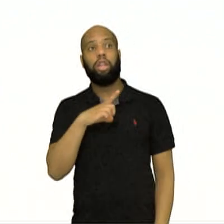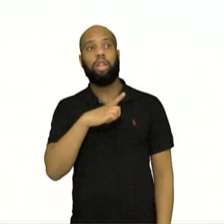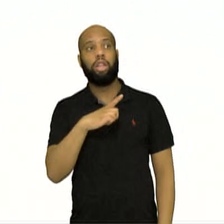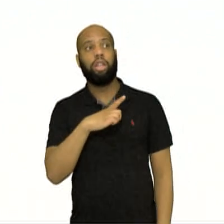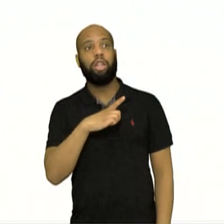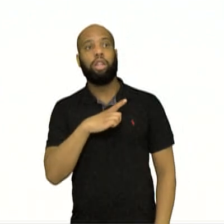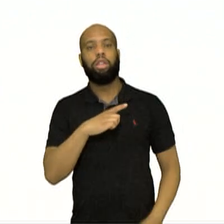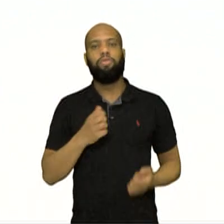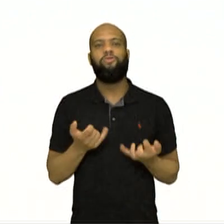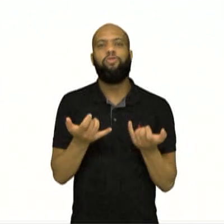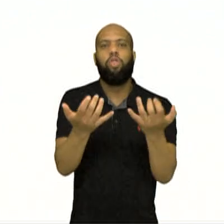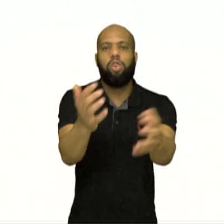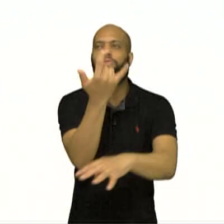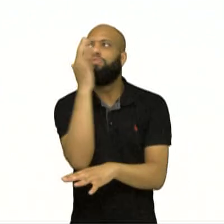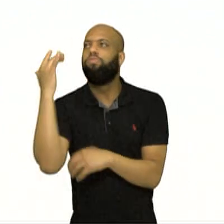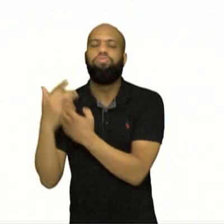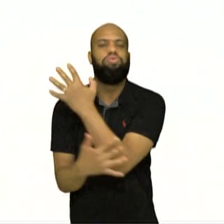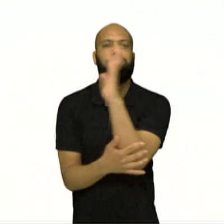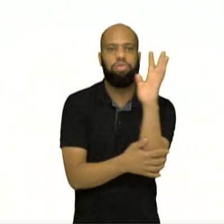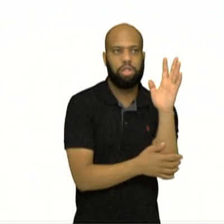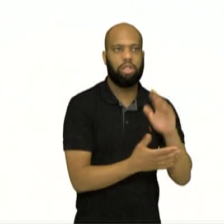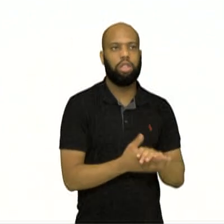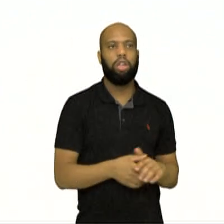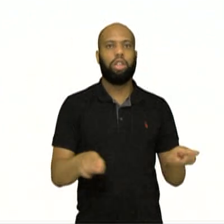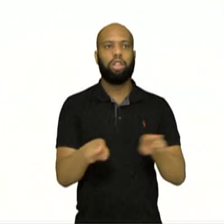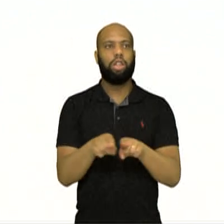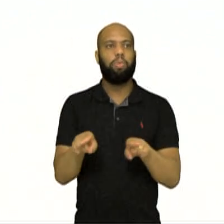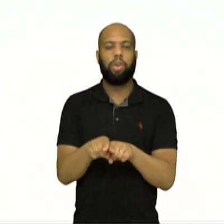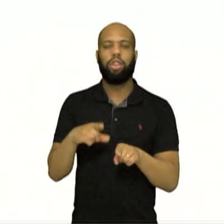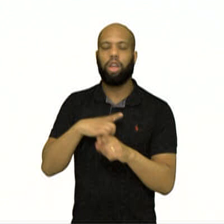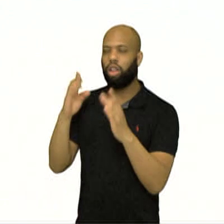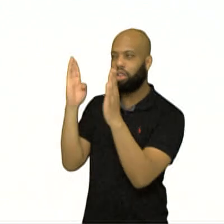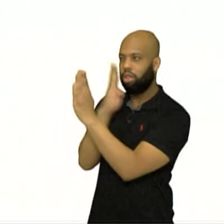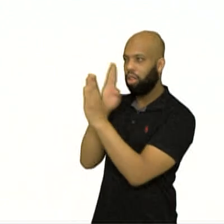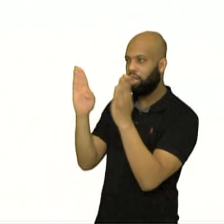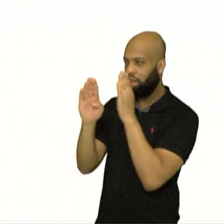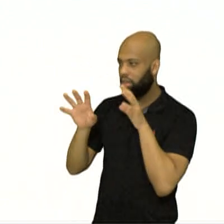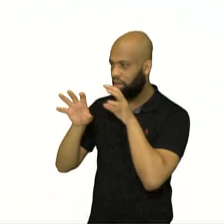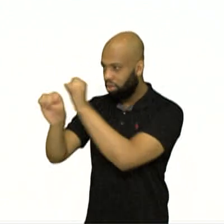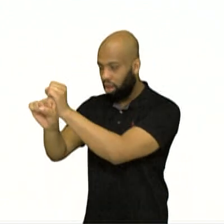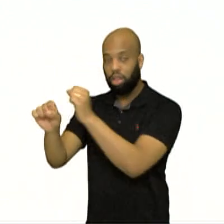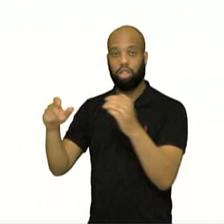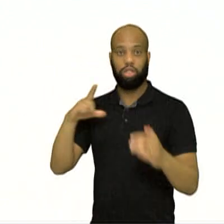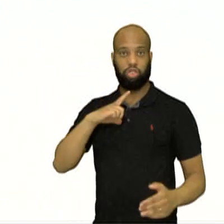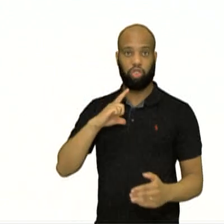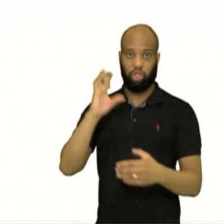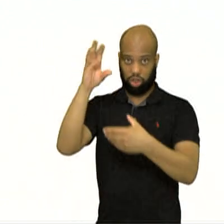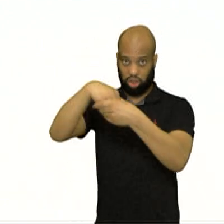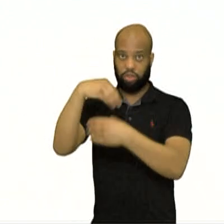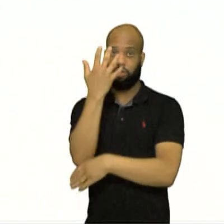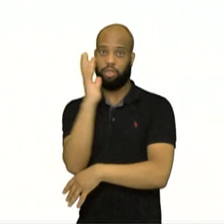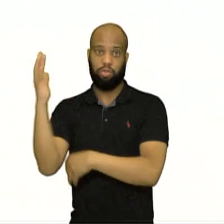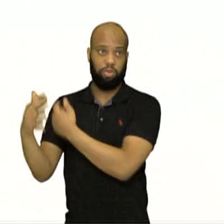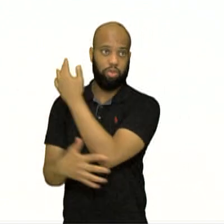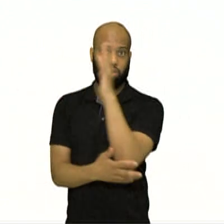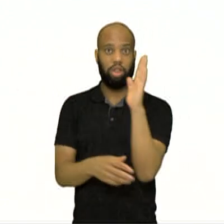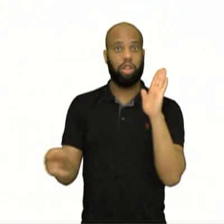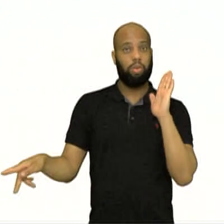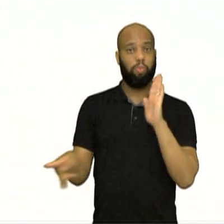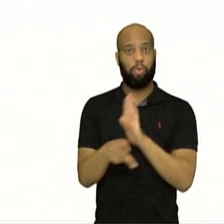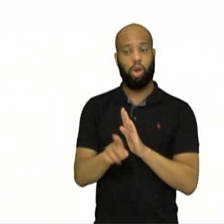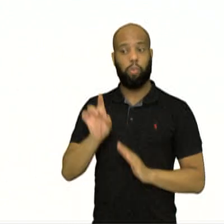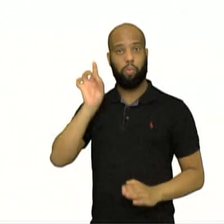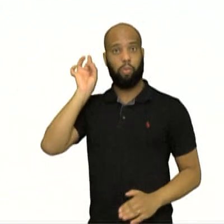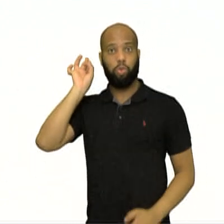criar animais, de florestas, né? A caça nas florestas, pessoal, isso é importante a gente lembrar, ela era exclusiva dos